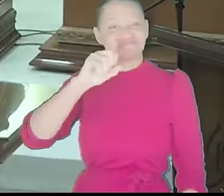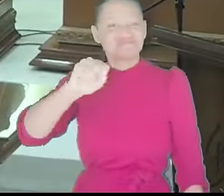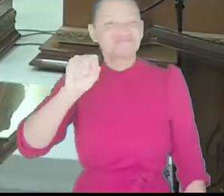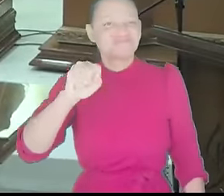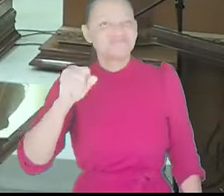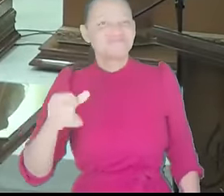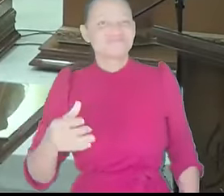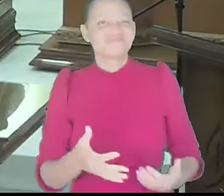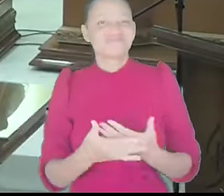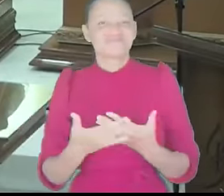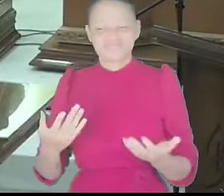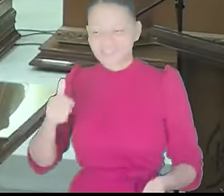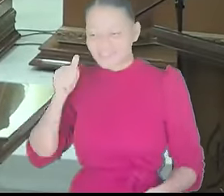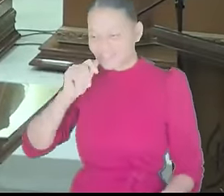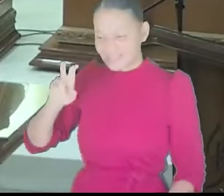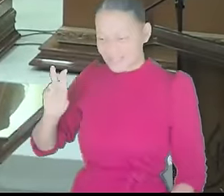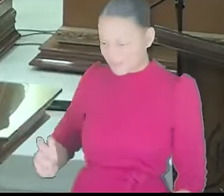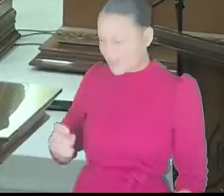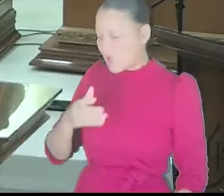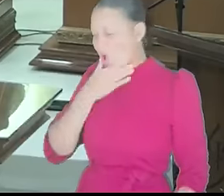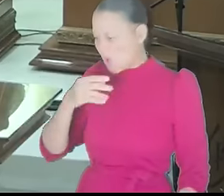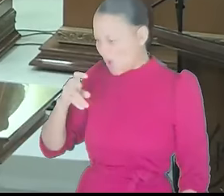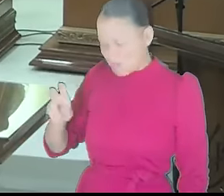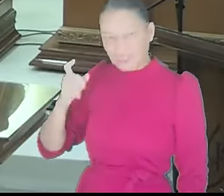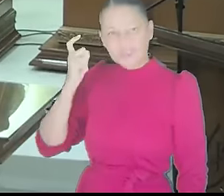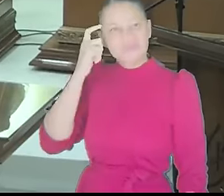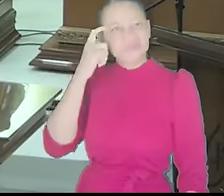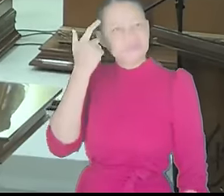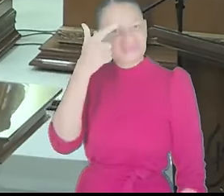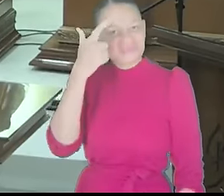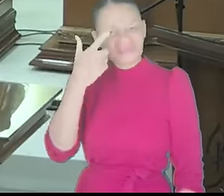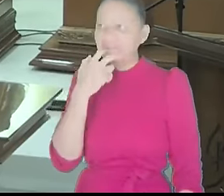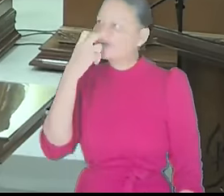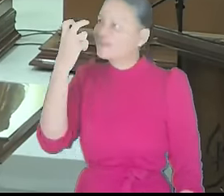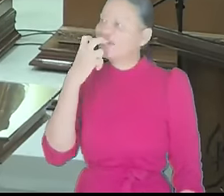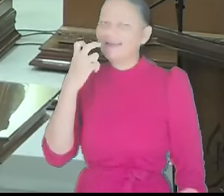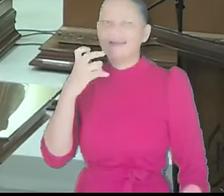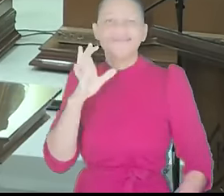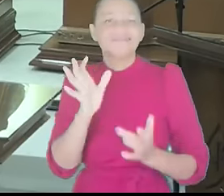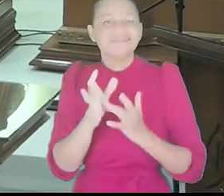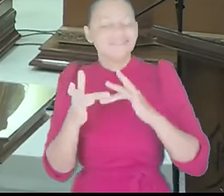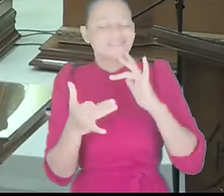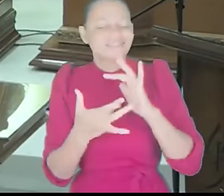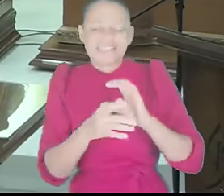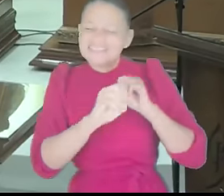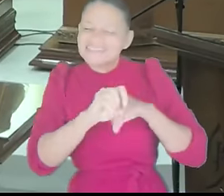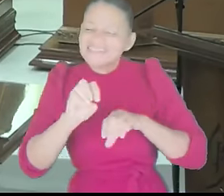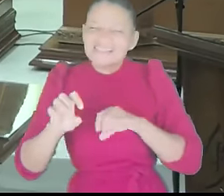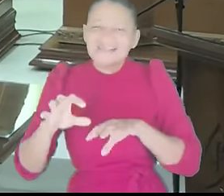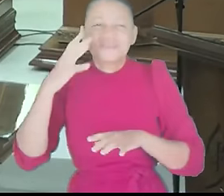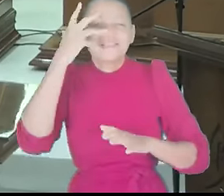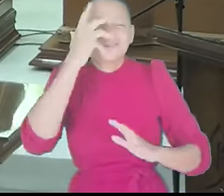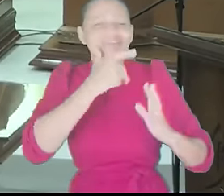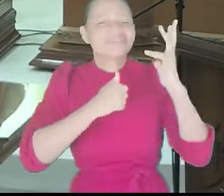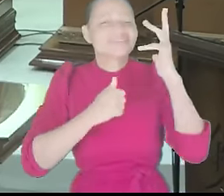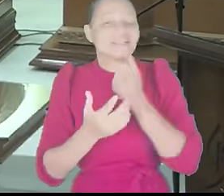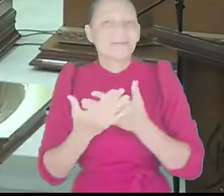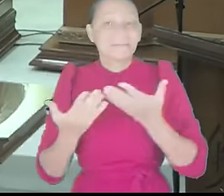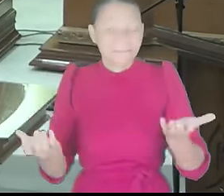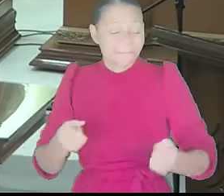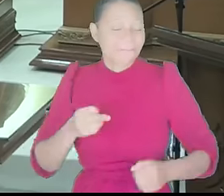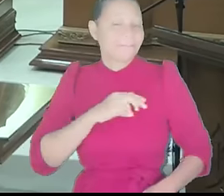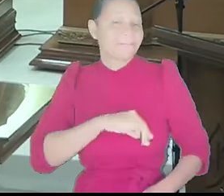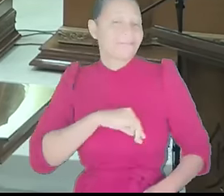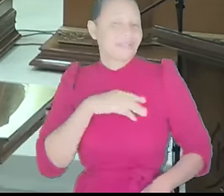diz, aquela irmã não tem juízo, aquele irmão não tem juízo, mas tem. Porque Jesus, é cada doutrina linda que Jesus dá. São